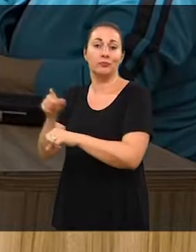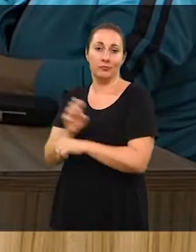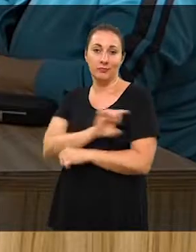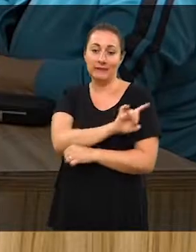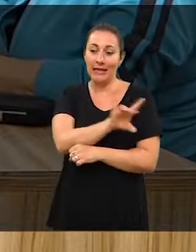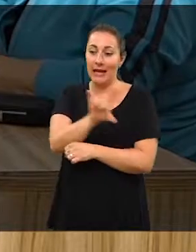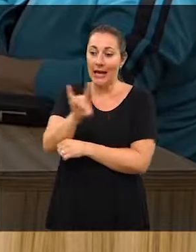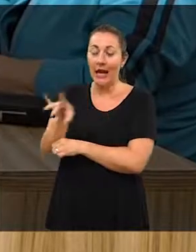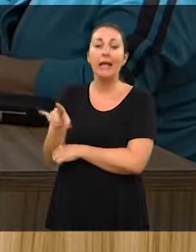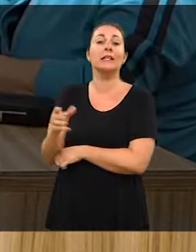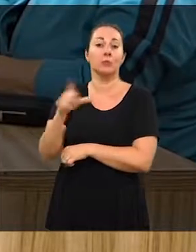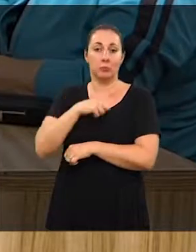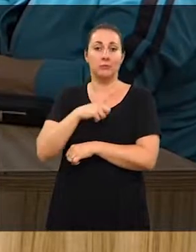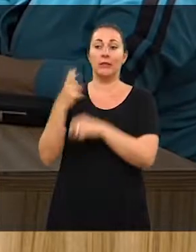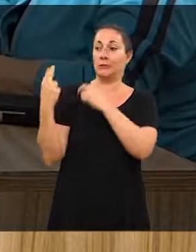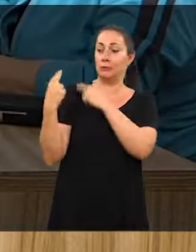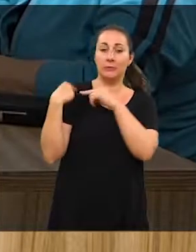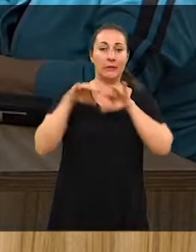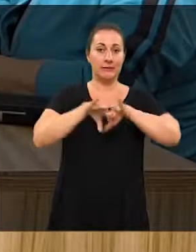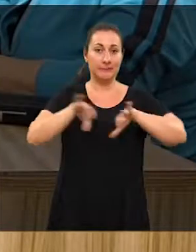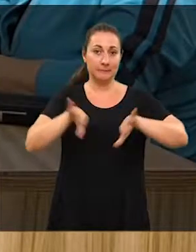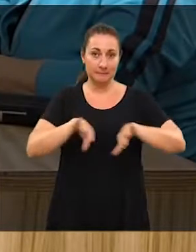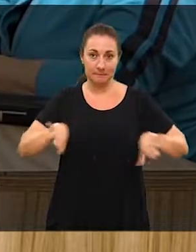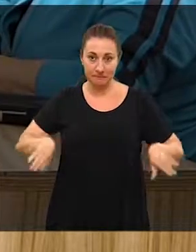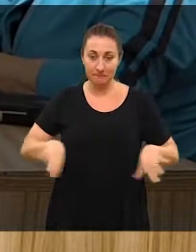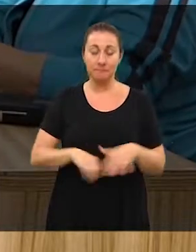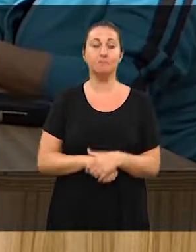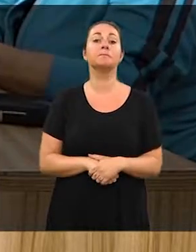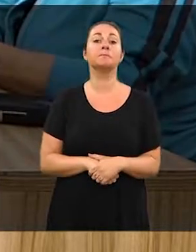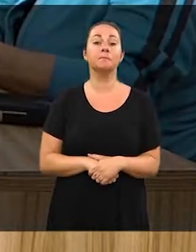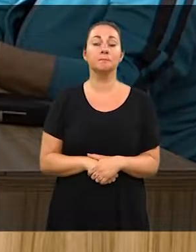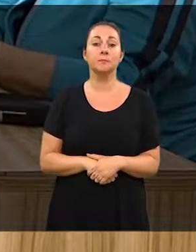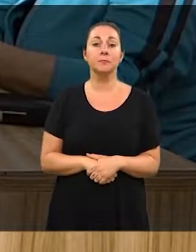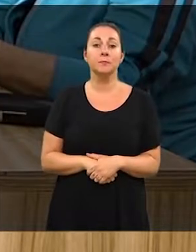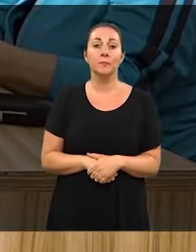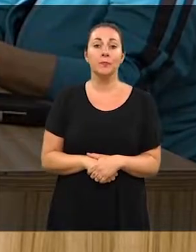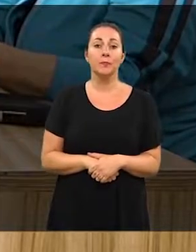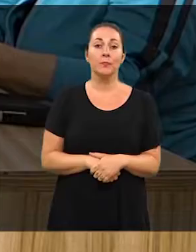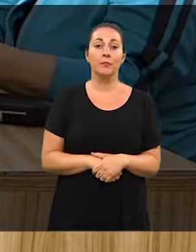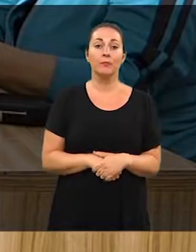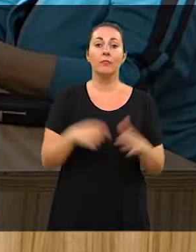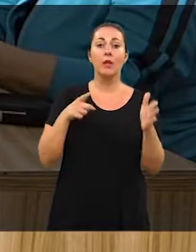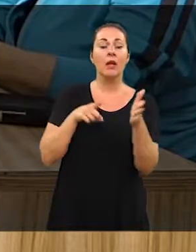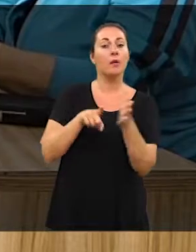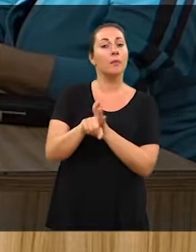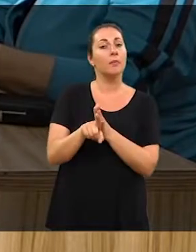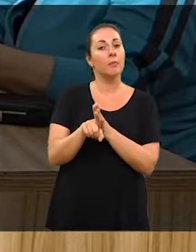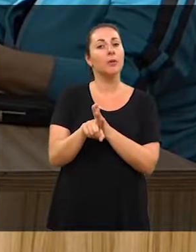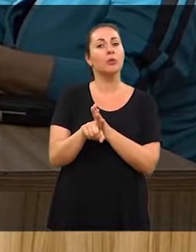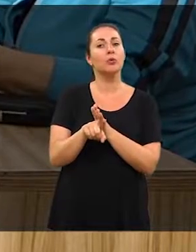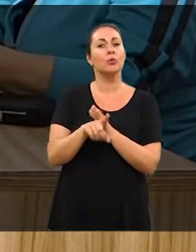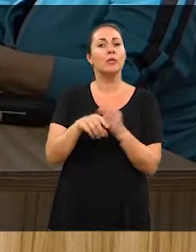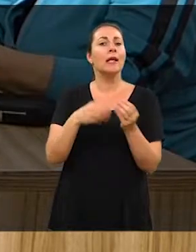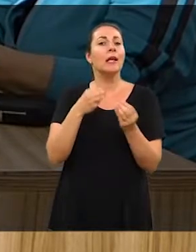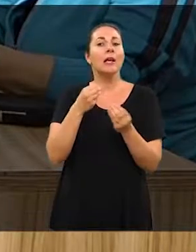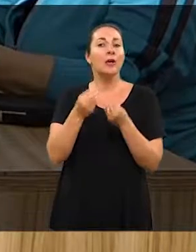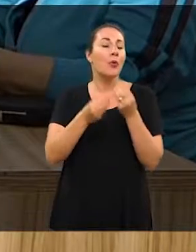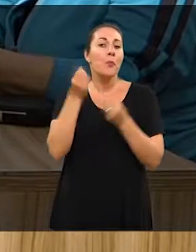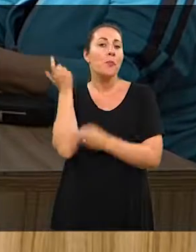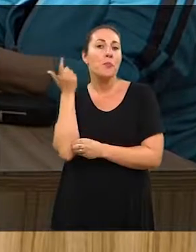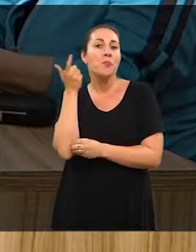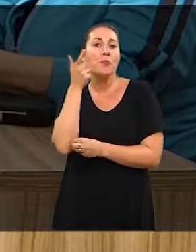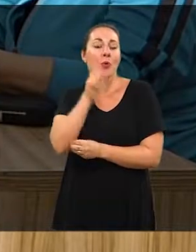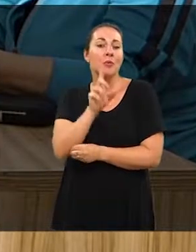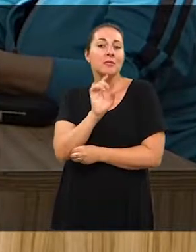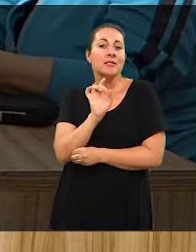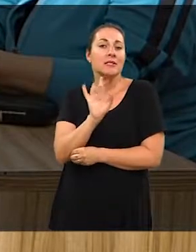grupos e vão exatamente dentro do que eles estão acostumados a trabalhar, né? Exatamente. Isso. E quem seria um beneficiado